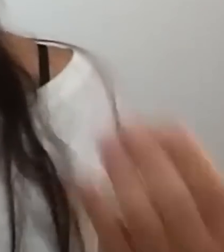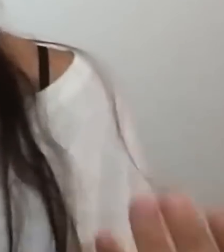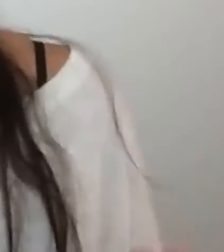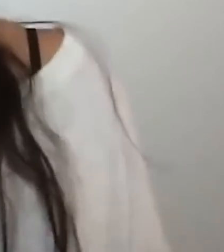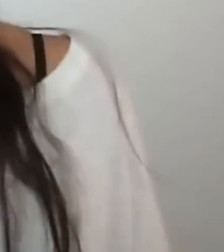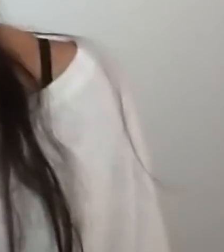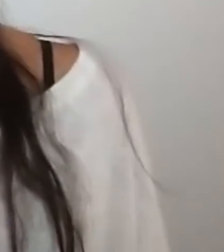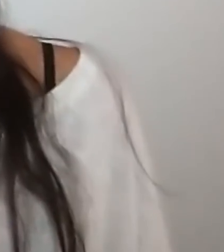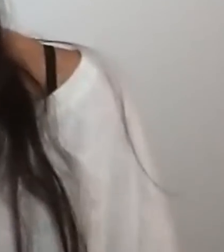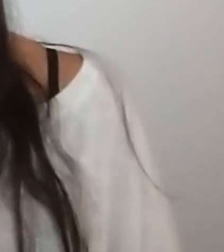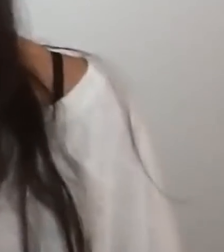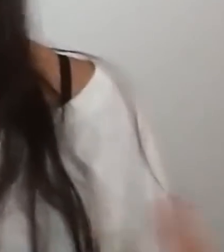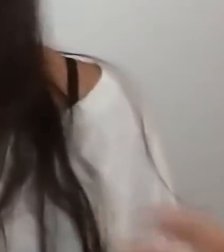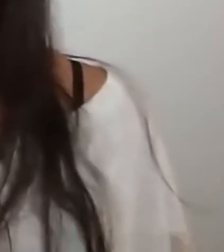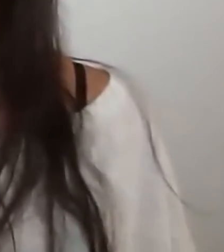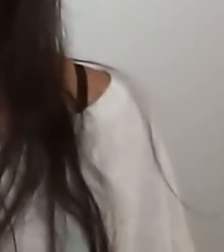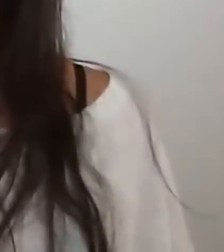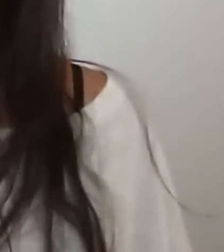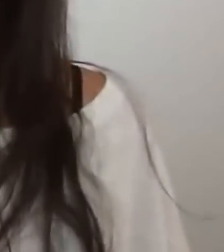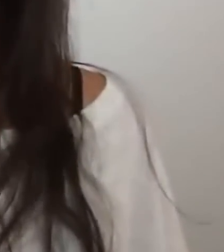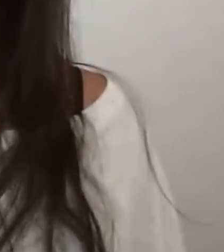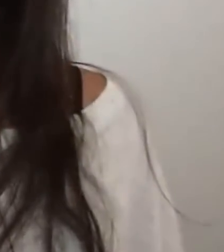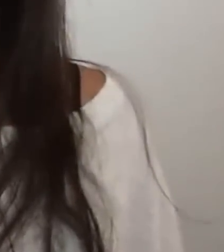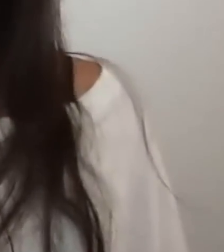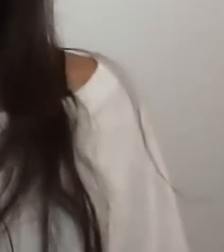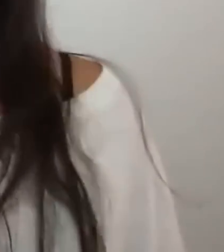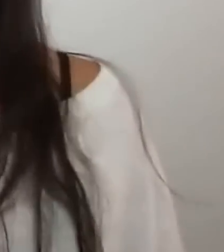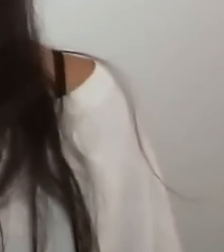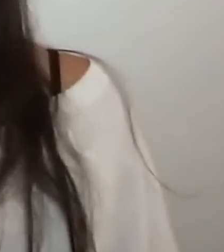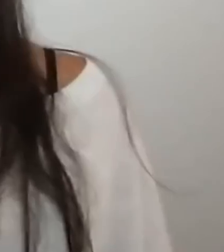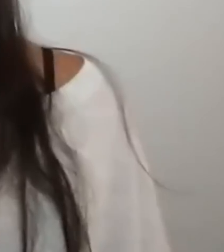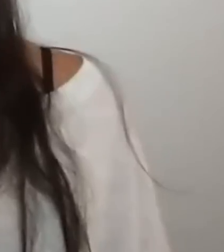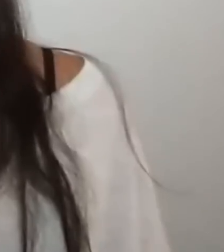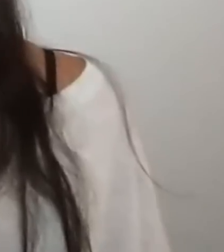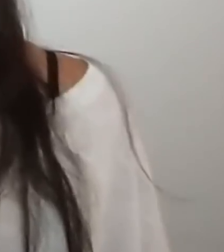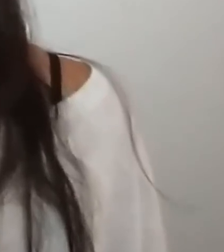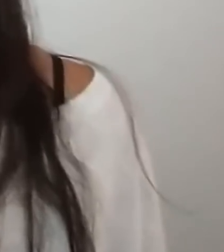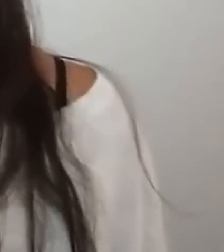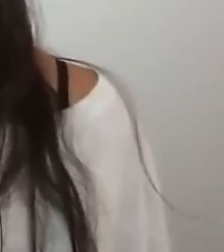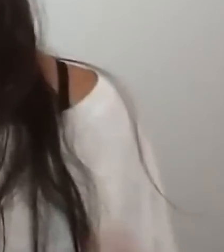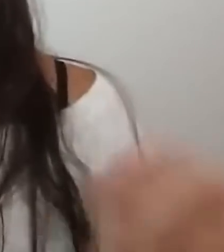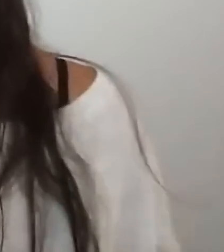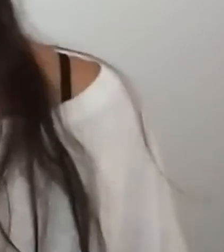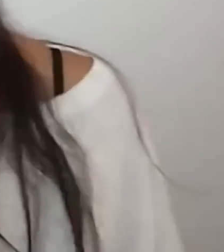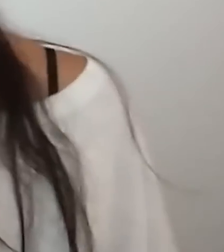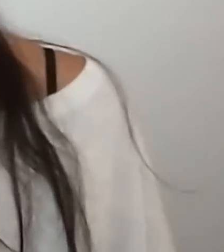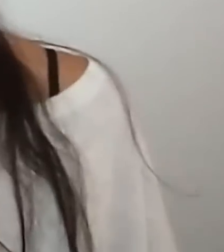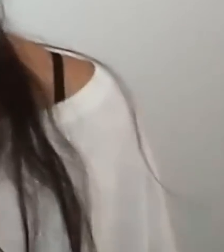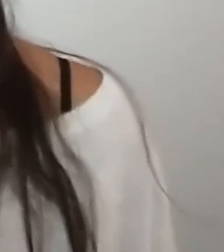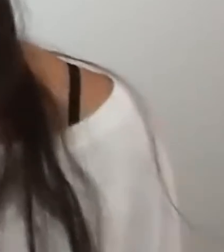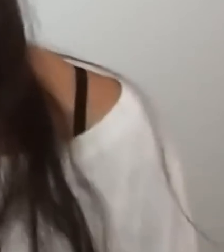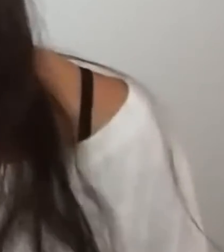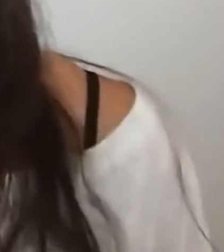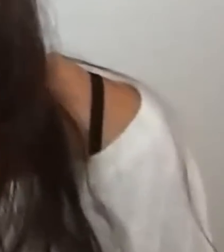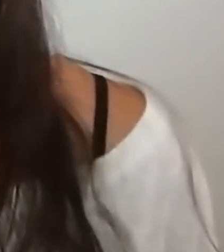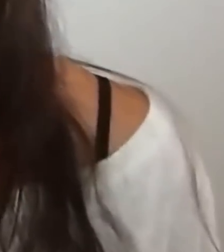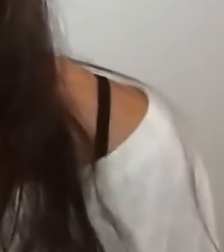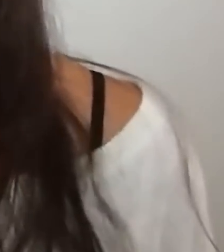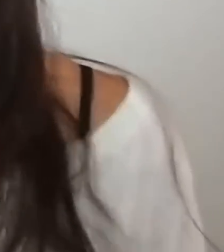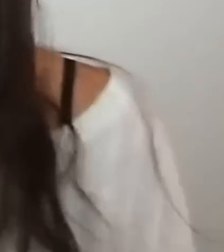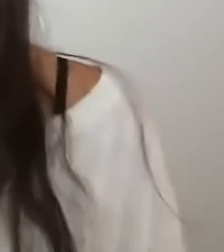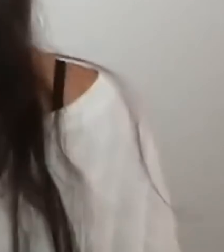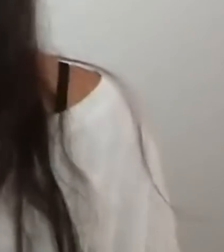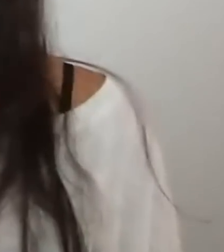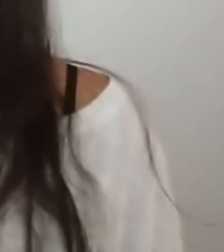tem como objetivo conscientizar as pessoas sobre as questões relacionadas à alimentação e à